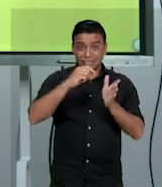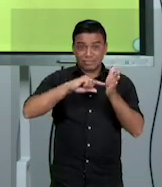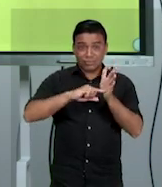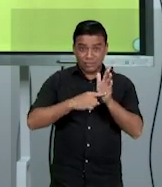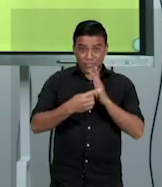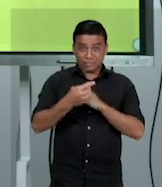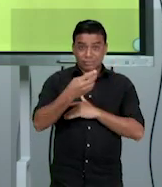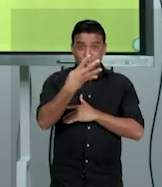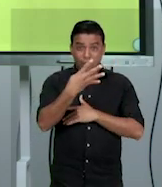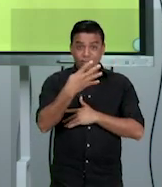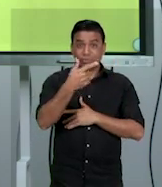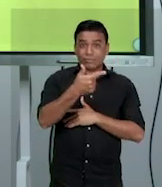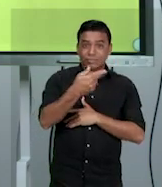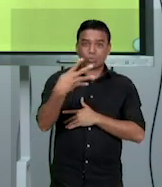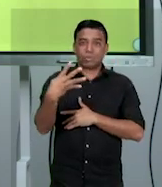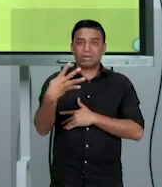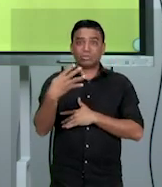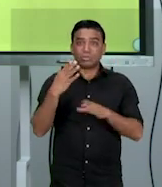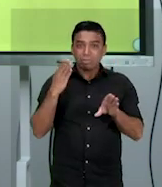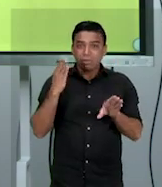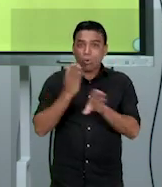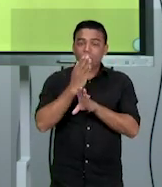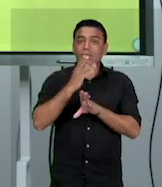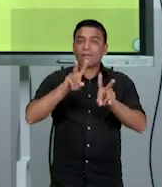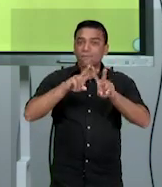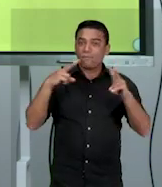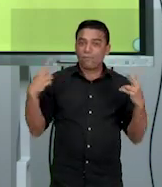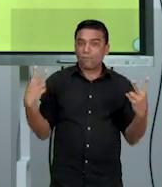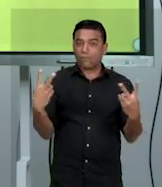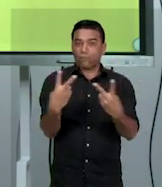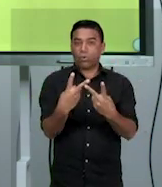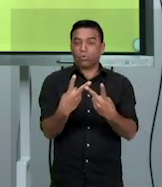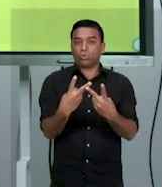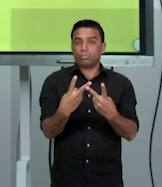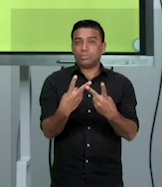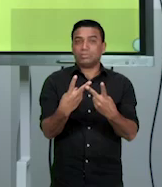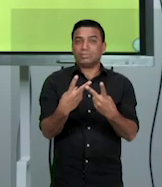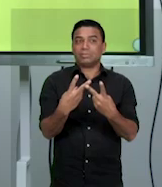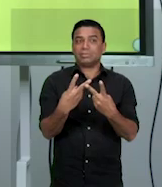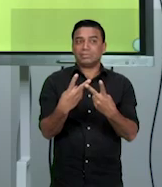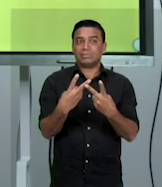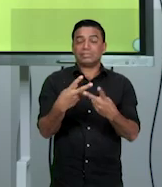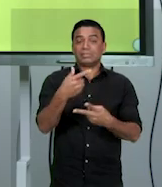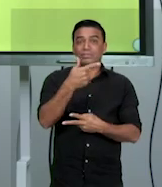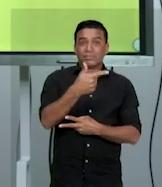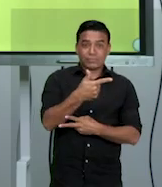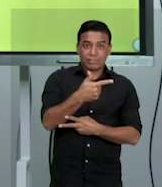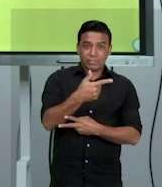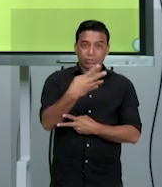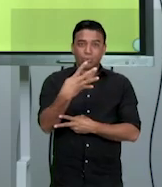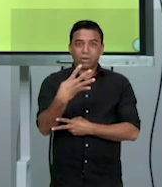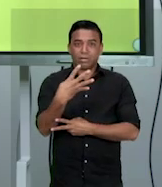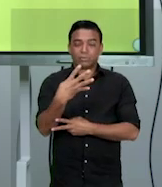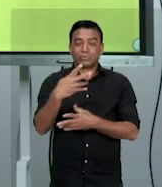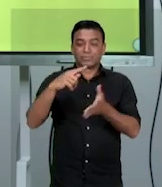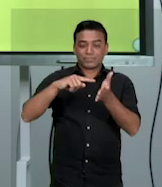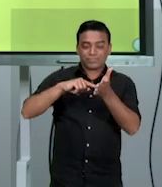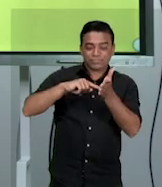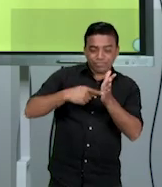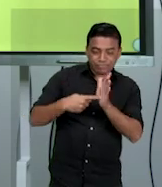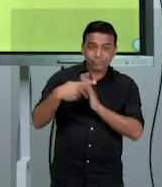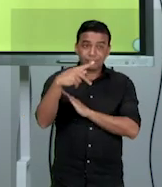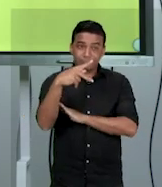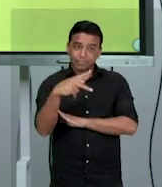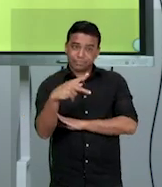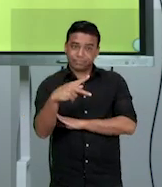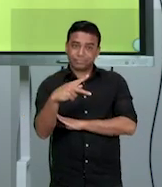24. Então, para eu encontrar esse volume, eu tenho 24 vezes o P que eu quero